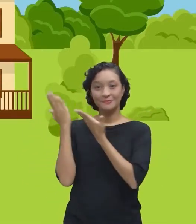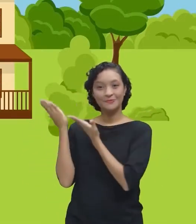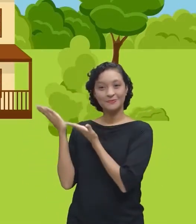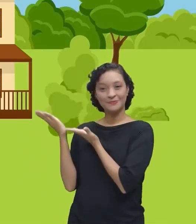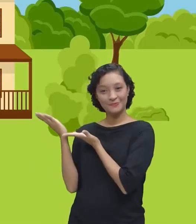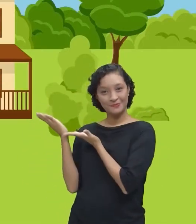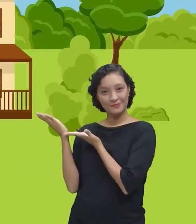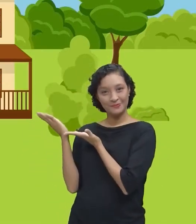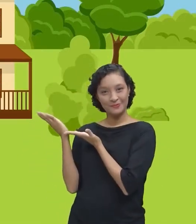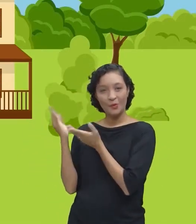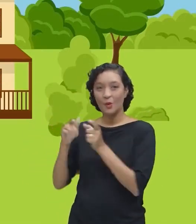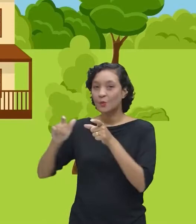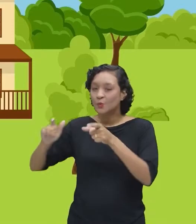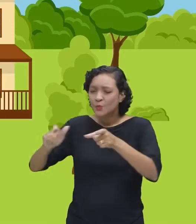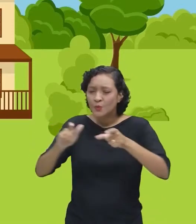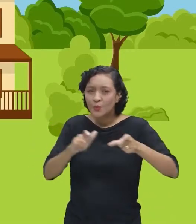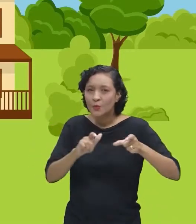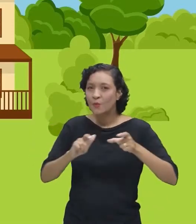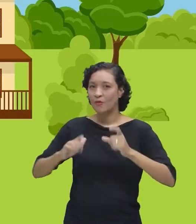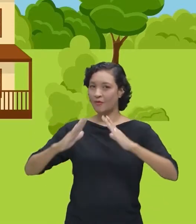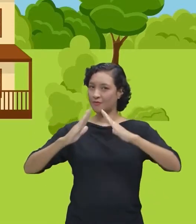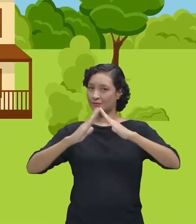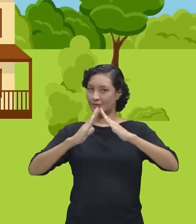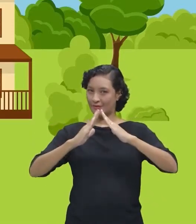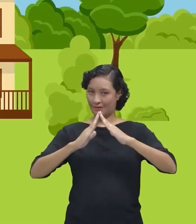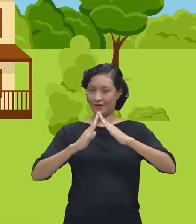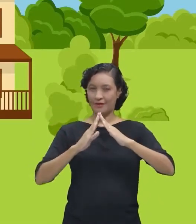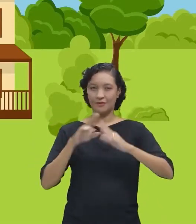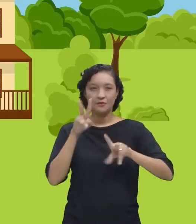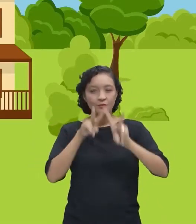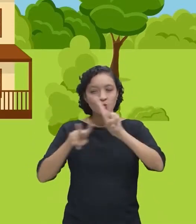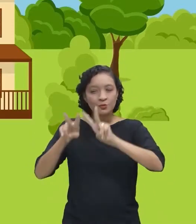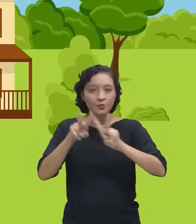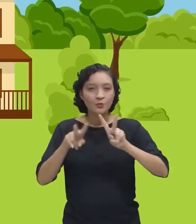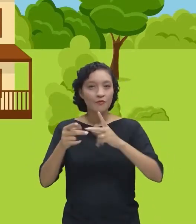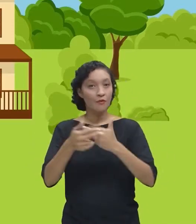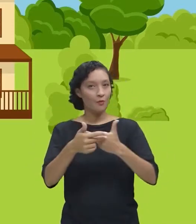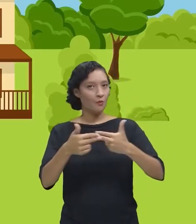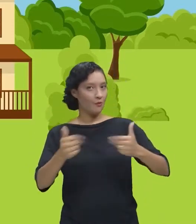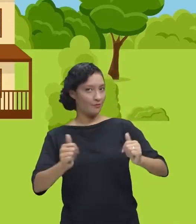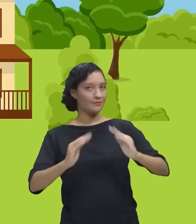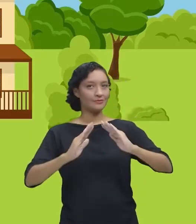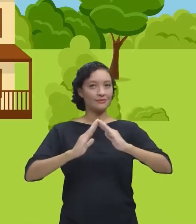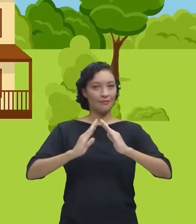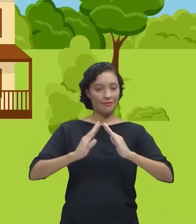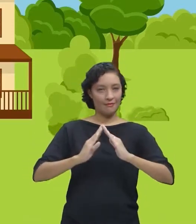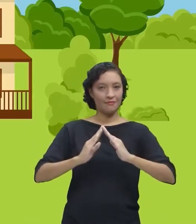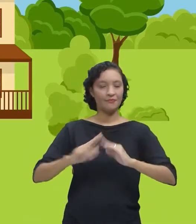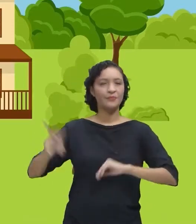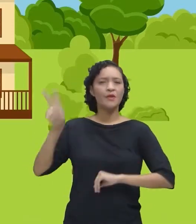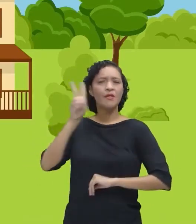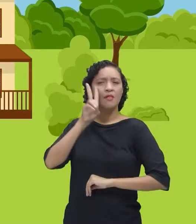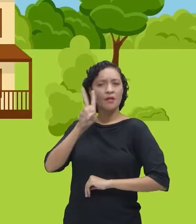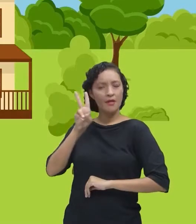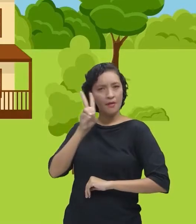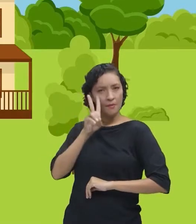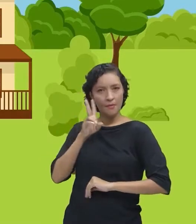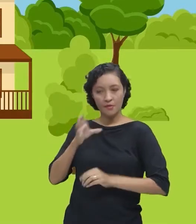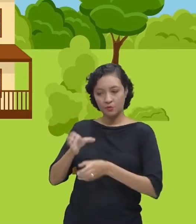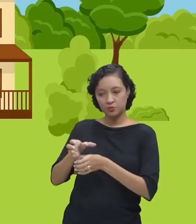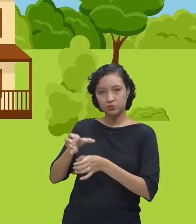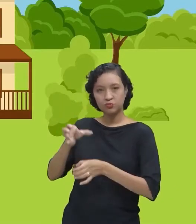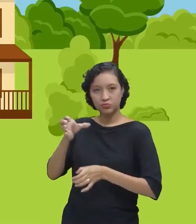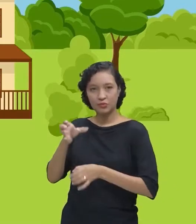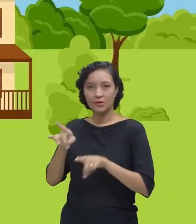casa. Nós vamos ver objetos da casa que nos lembram o cilindro e